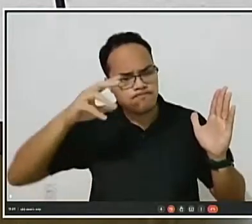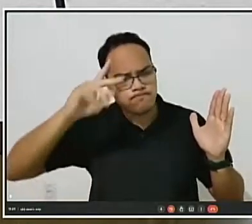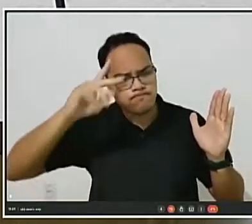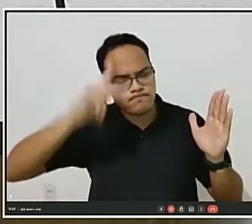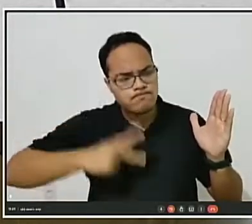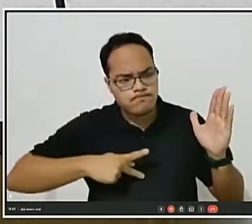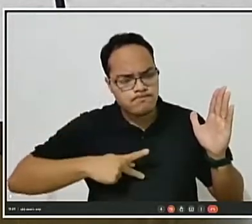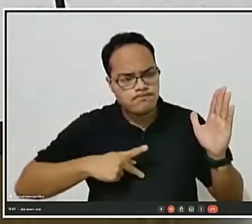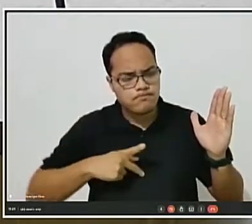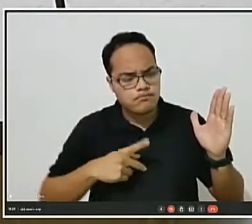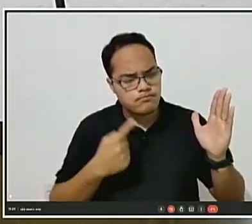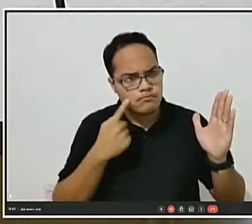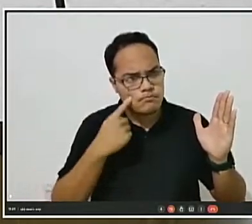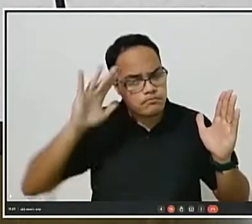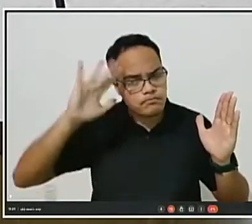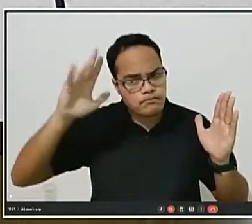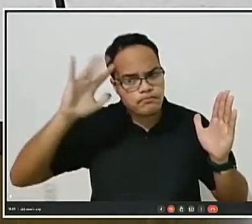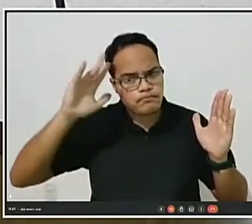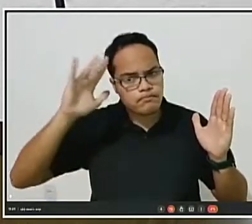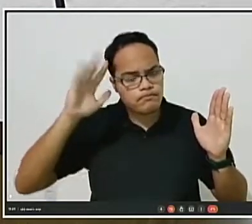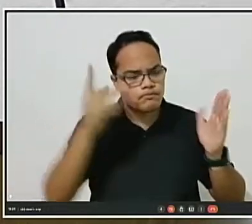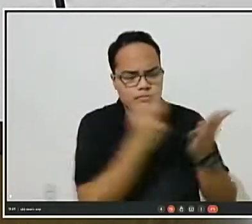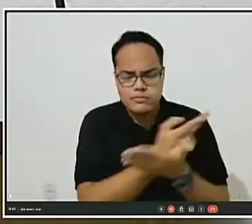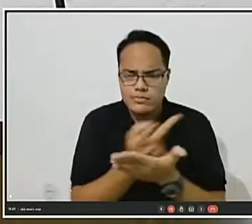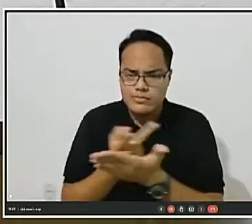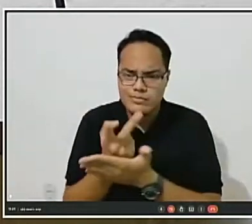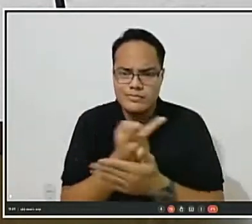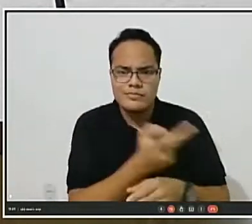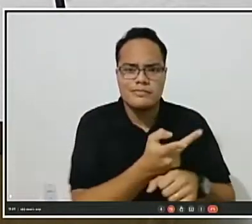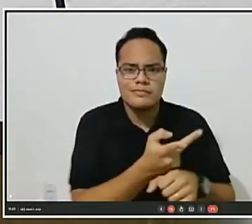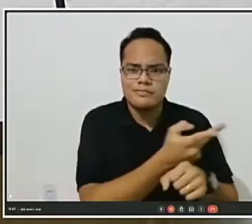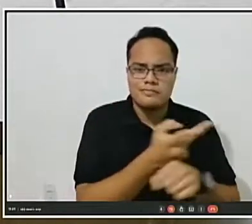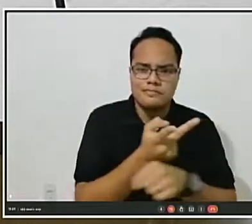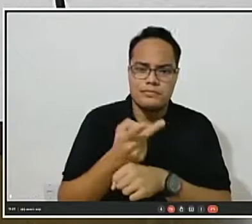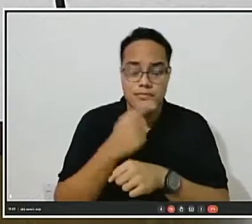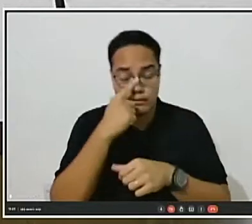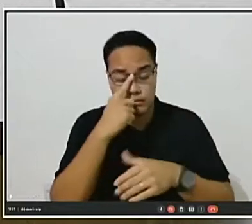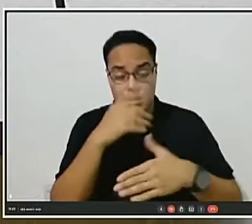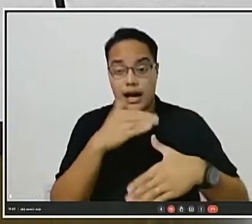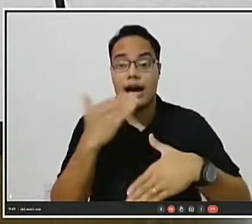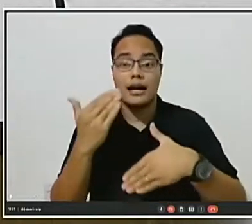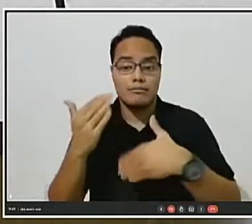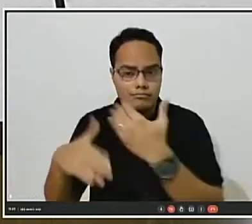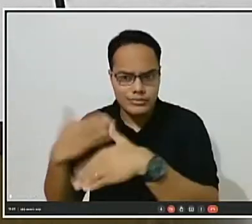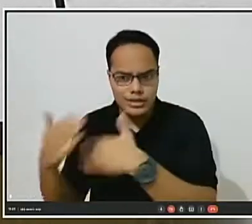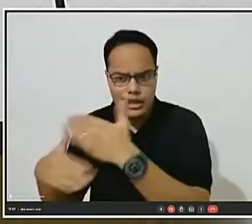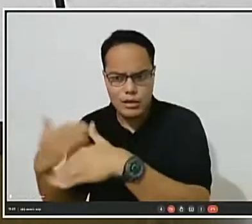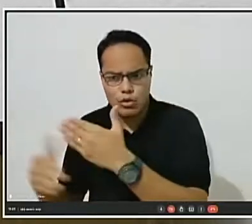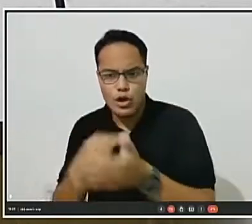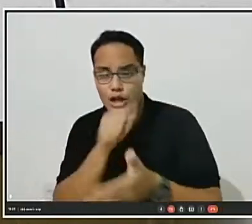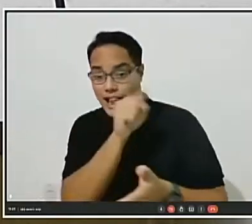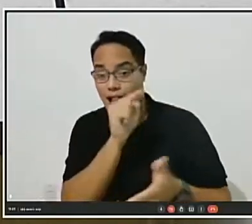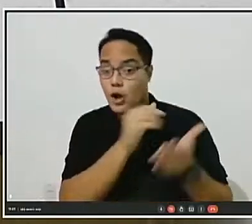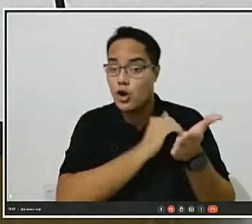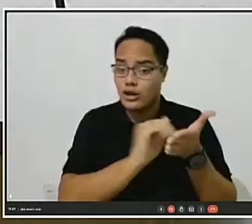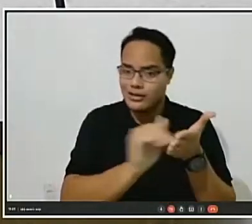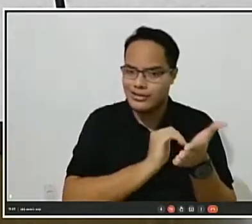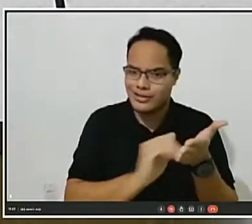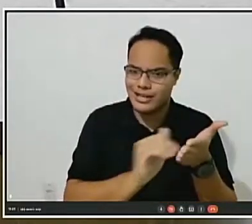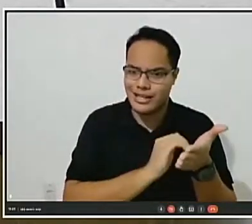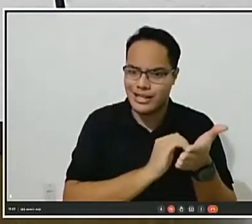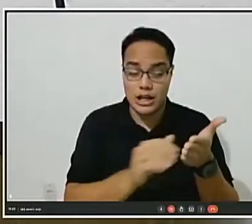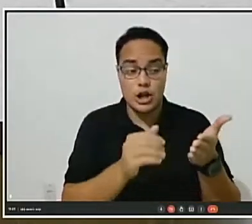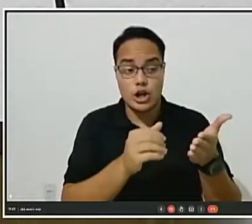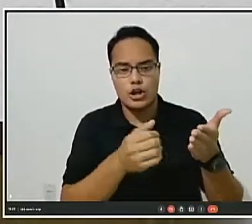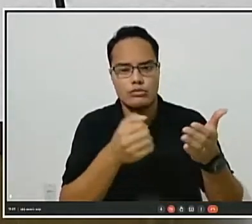utilizado para fazer aquele asfalto no Rio Vermelho. Depois de alguns dias, ele me passou o material